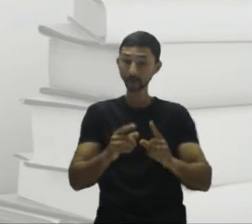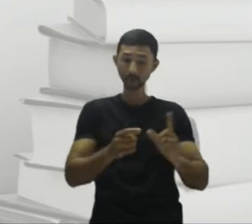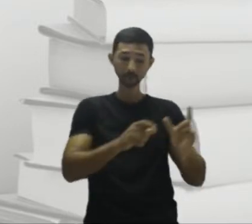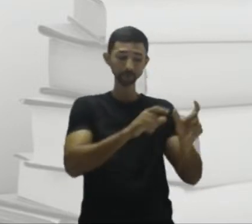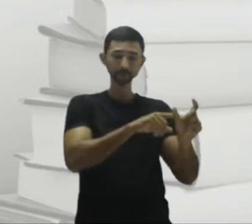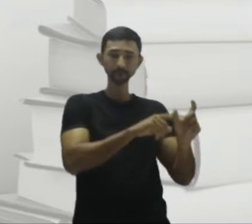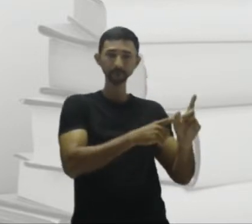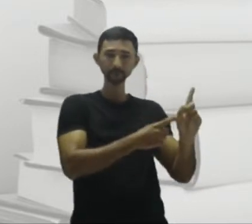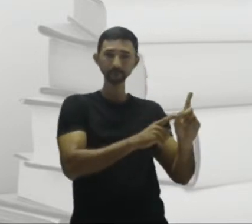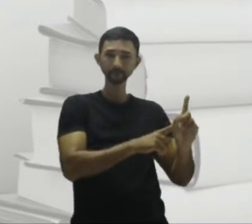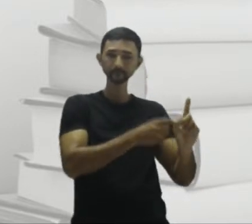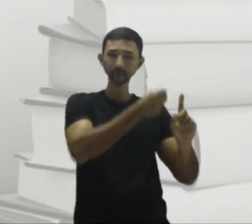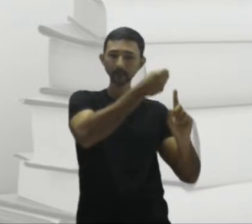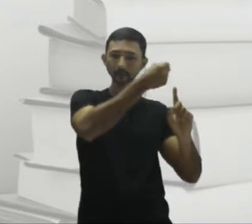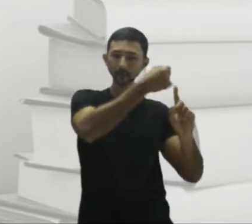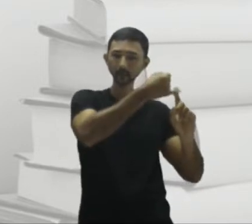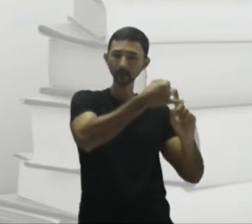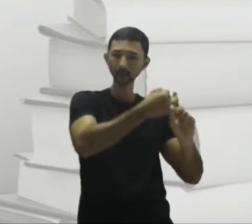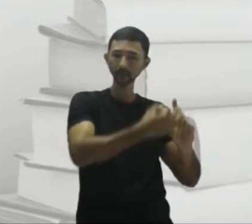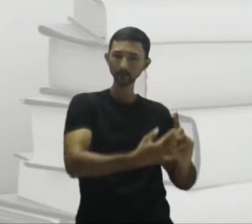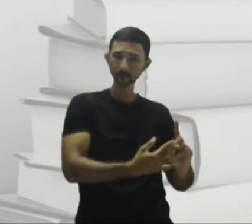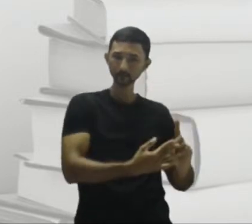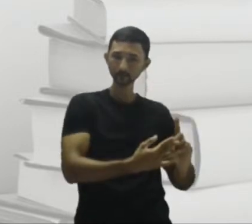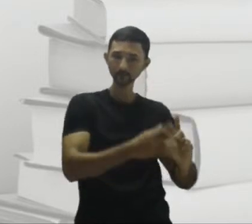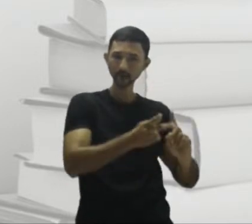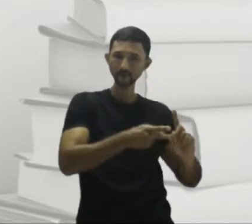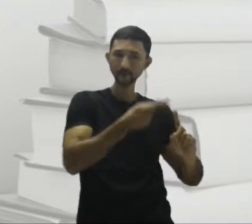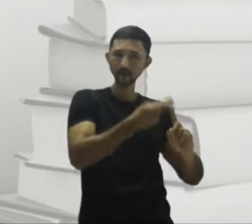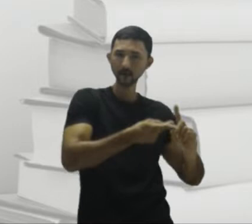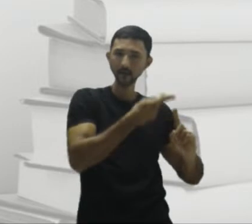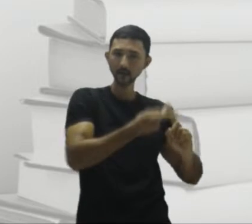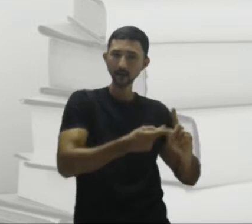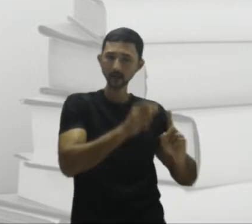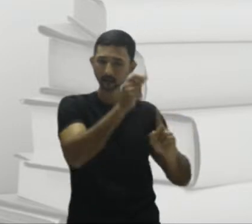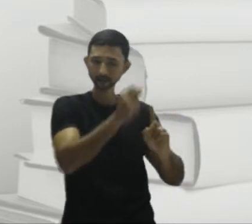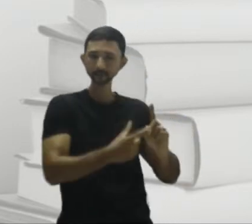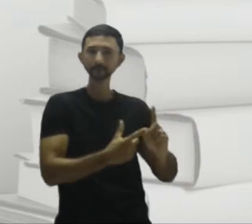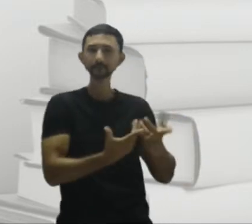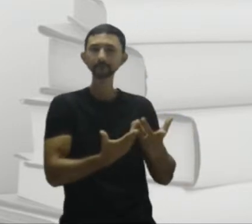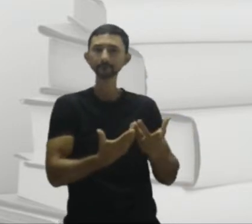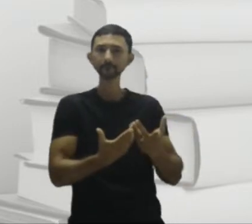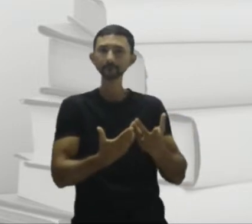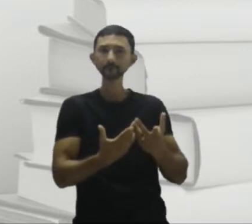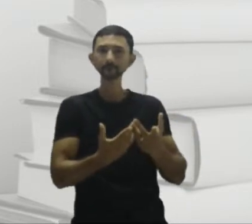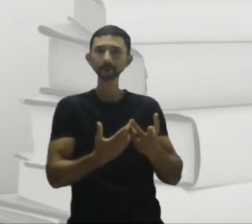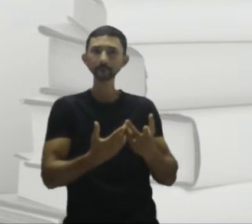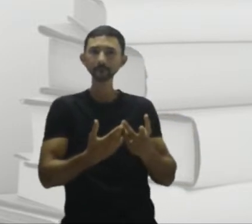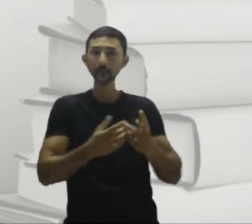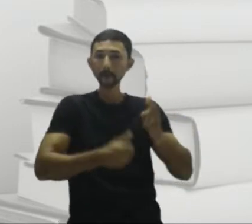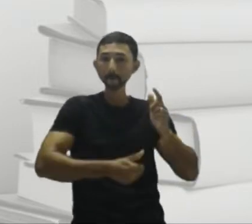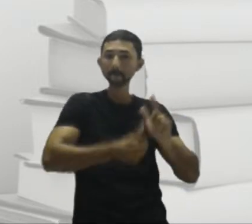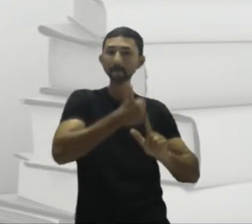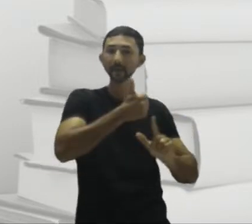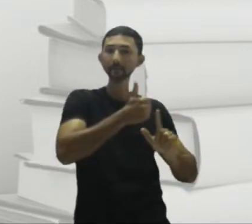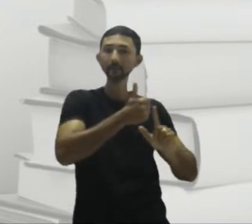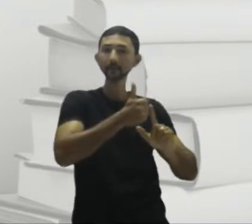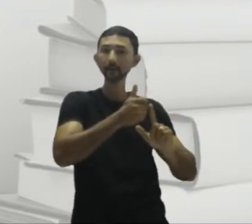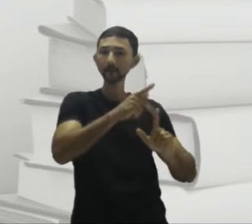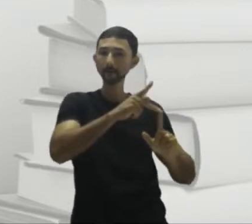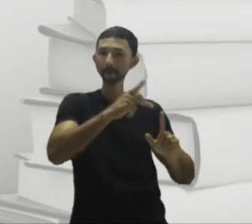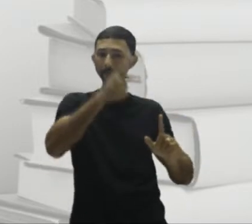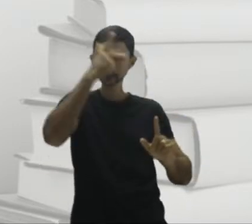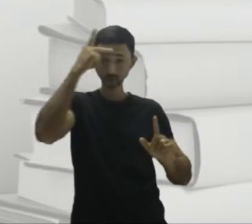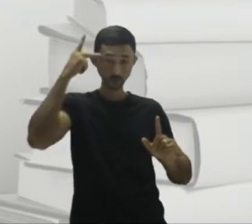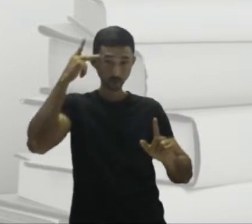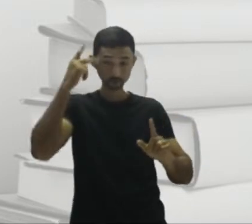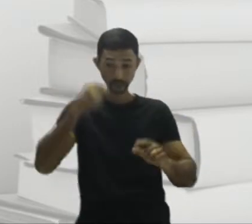esta história. Quem é que está contando? Eu tenho aqui um narrador personagem, um narrador em primeira pessoa. Eu fui